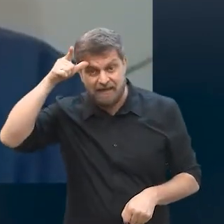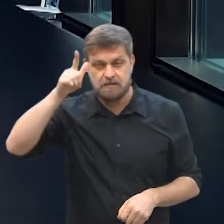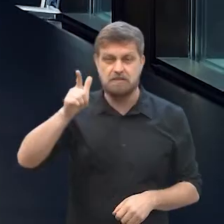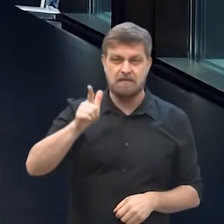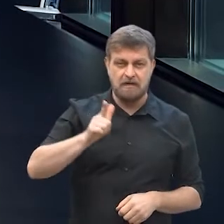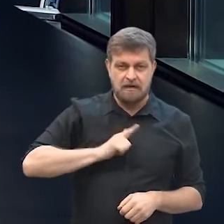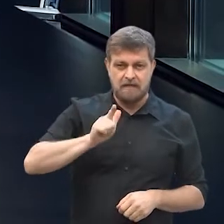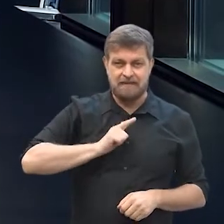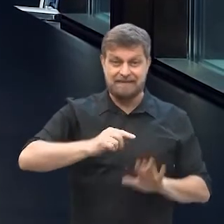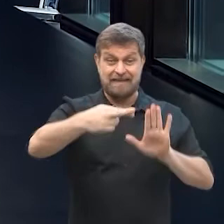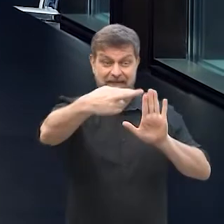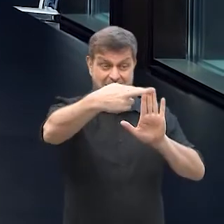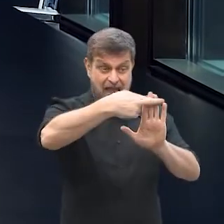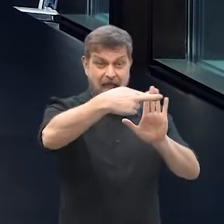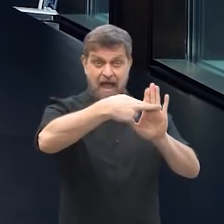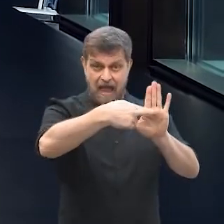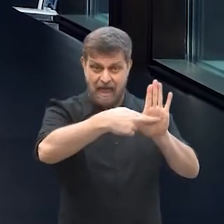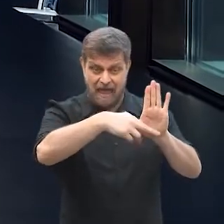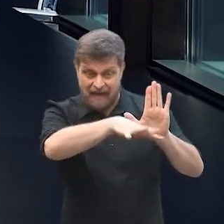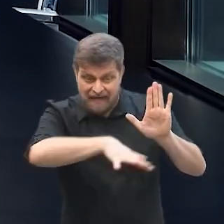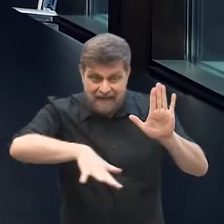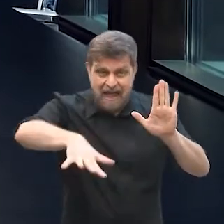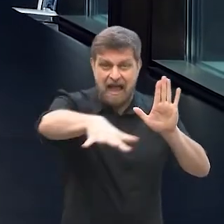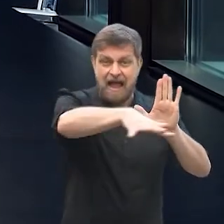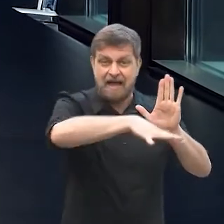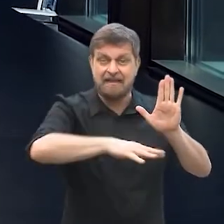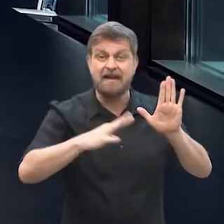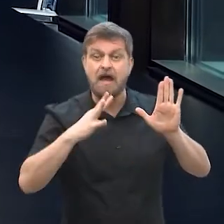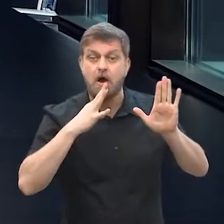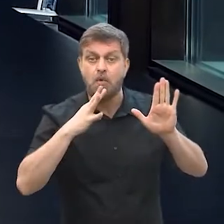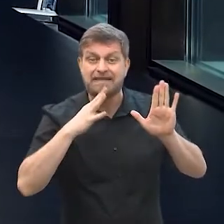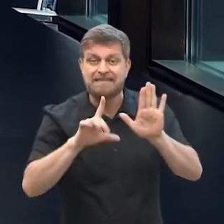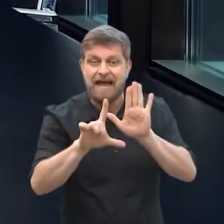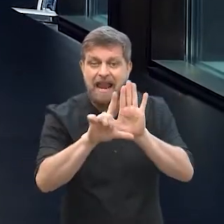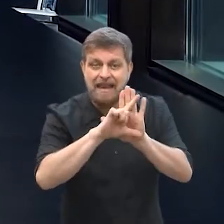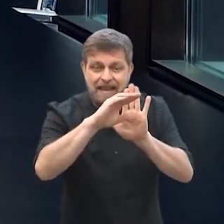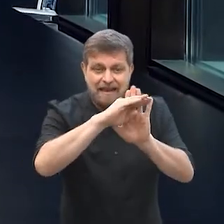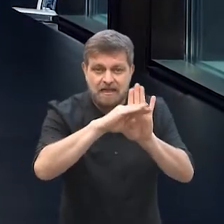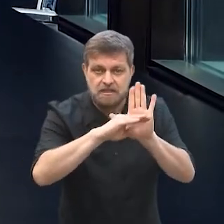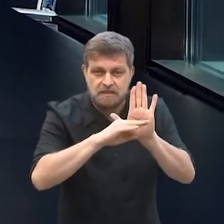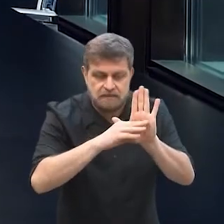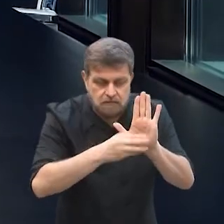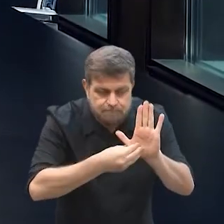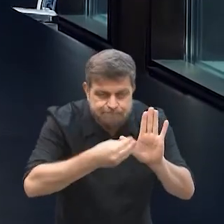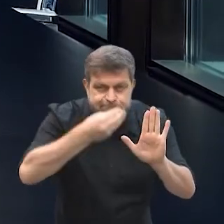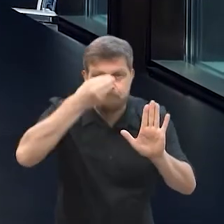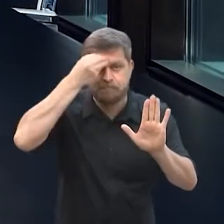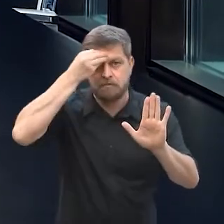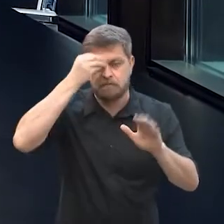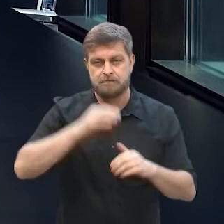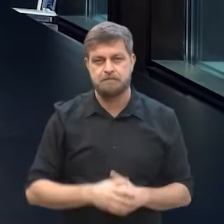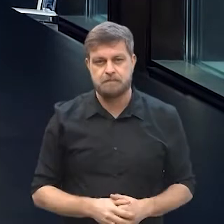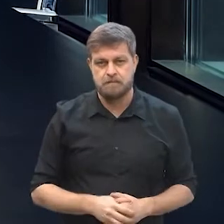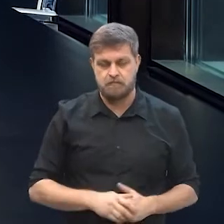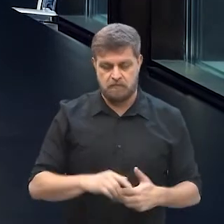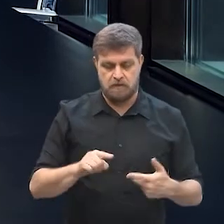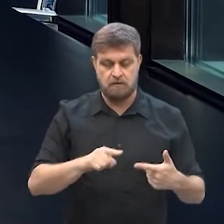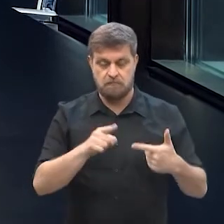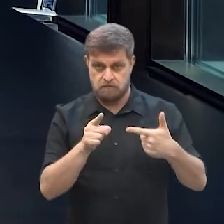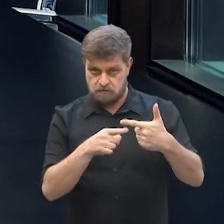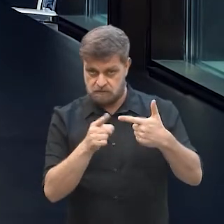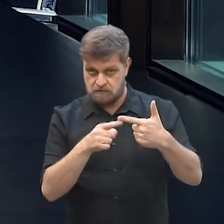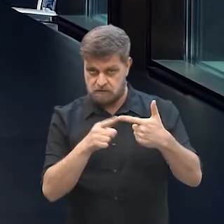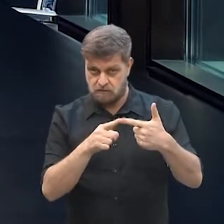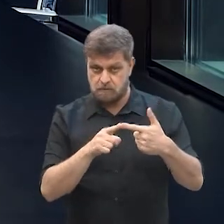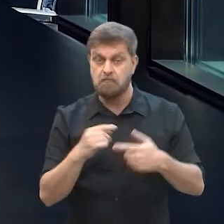existe regulamentação no mercado para isso, qual é a legislação e por aí vai. O segundo plano,